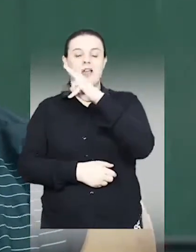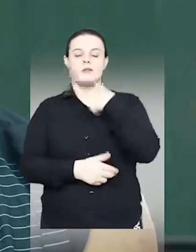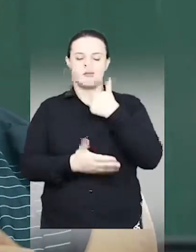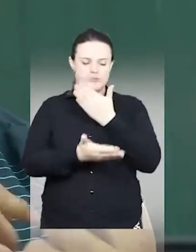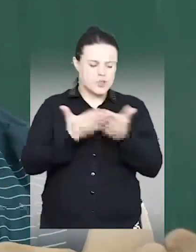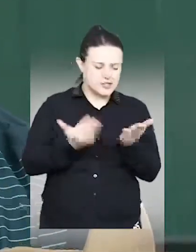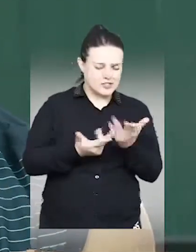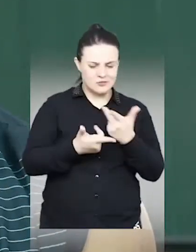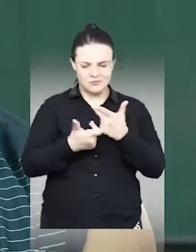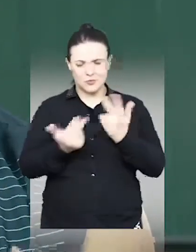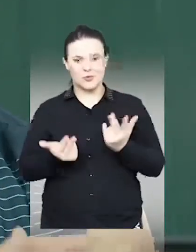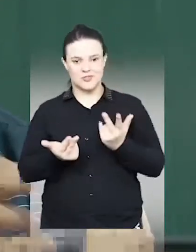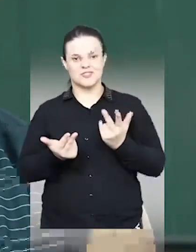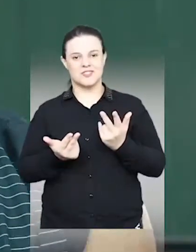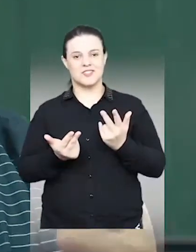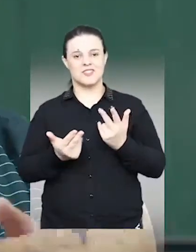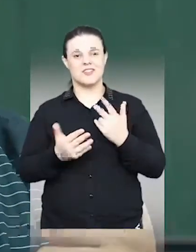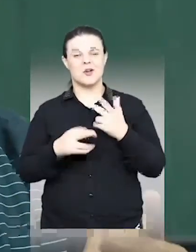lembrança que eu tinha perdido